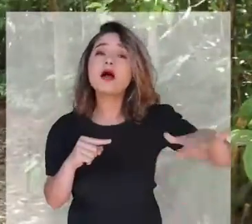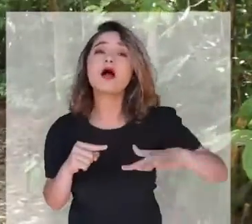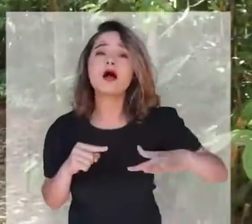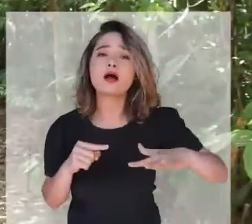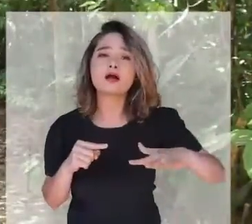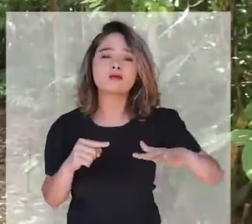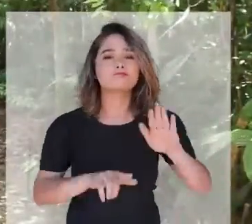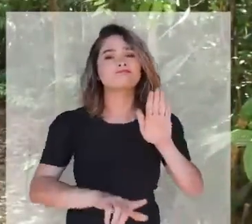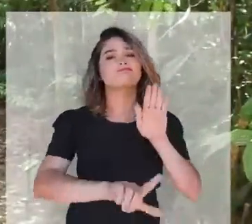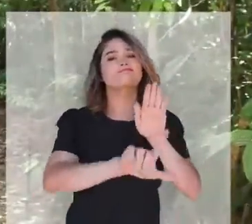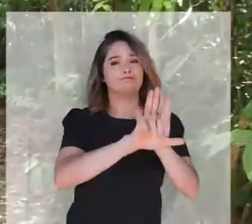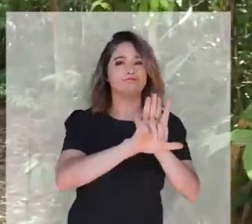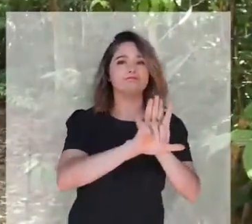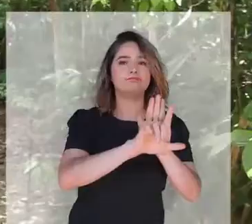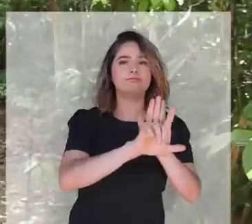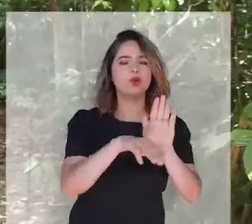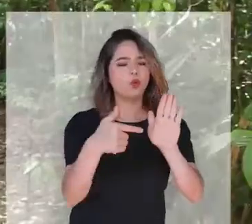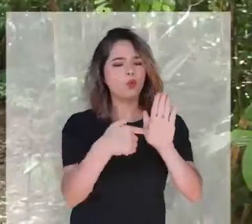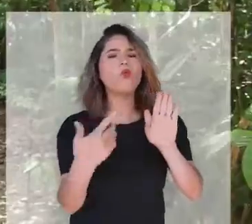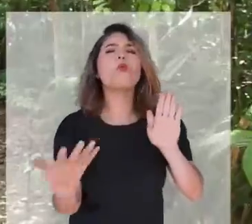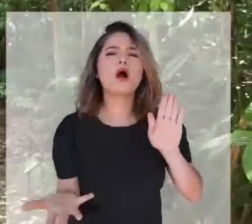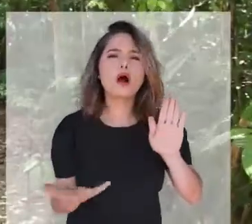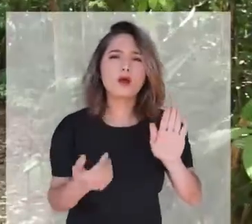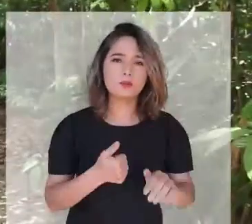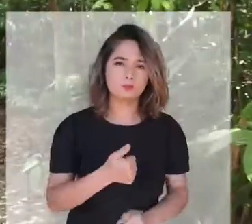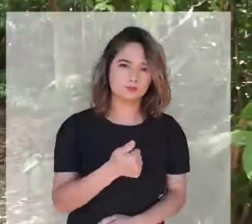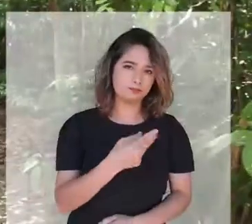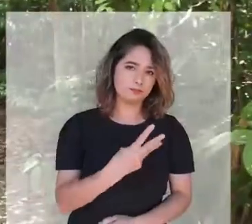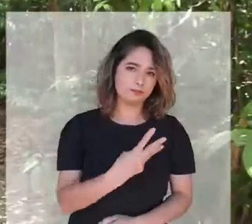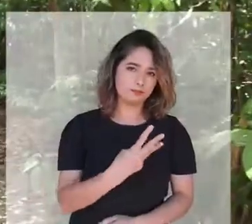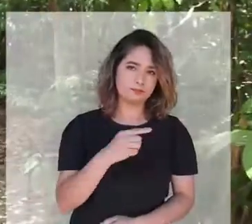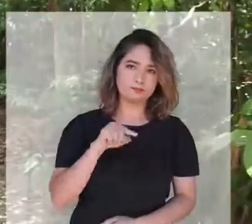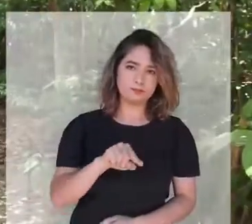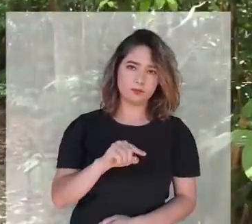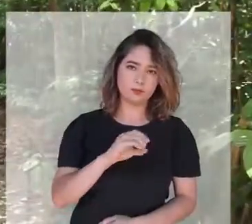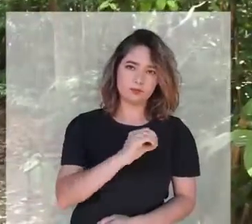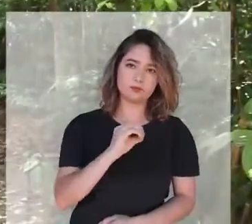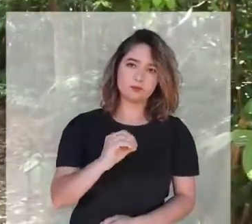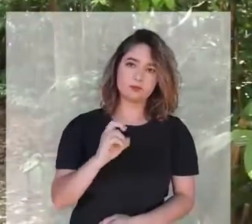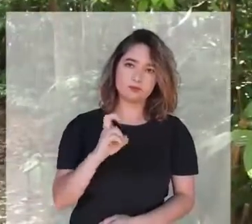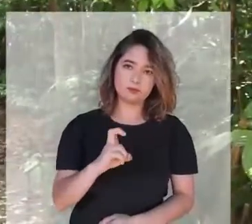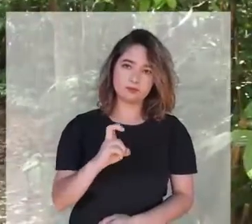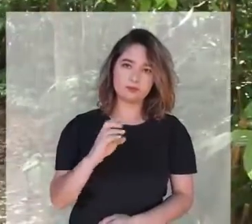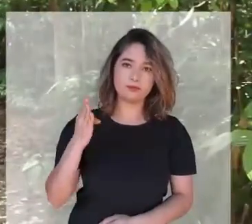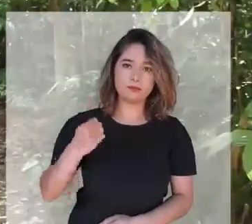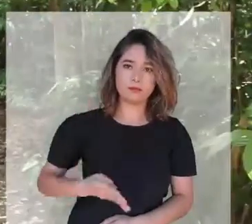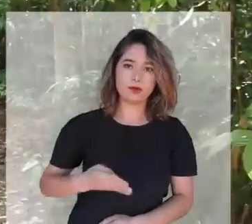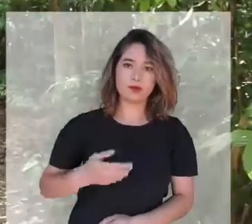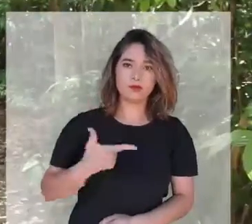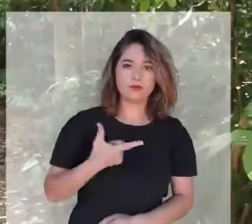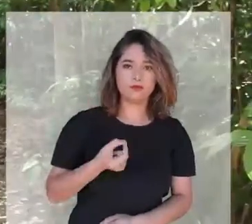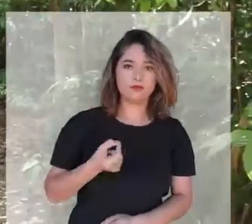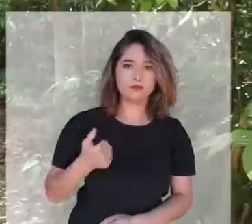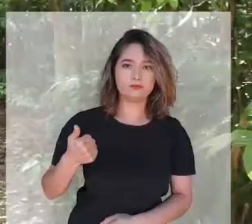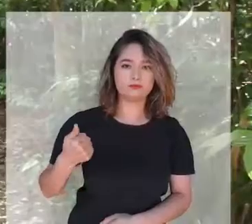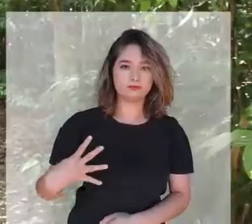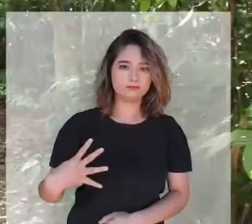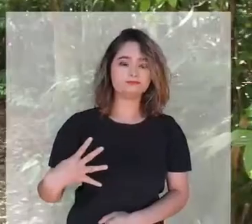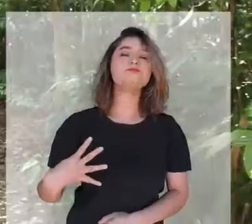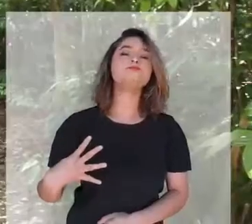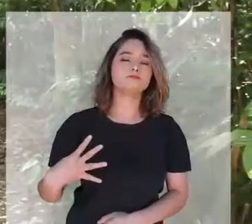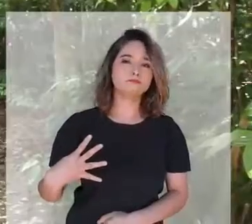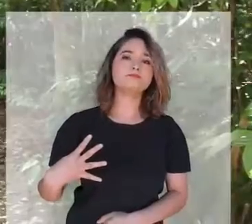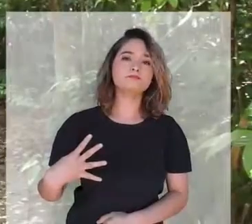no campo da lei, né, mais especificamente a Lei 13.005 de 2014 e a